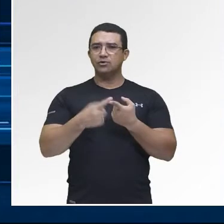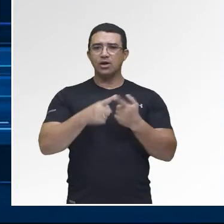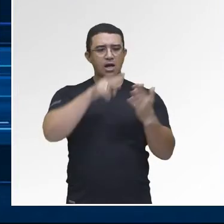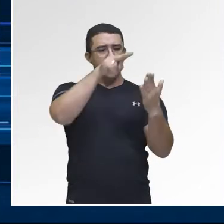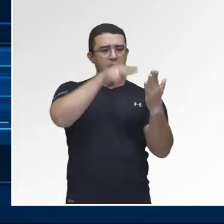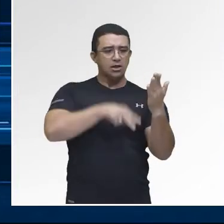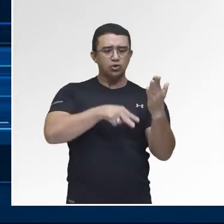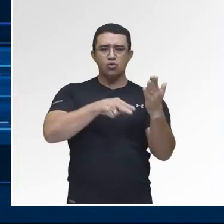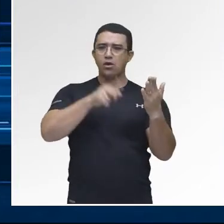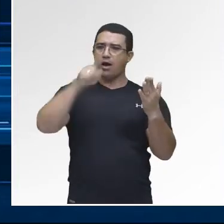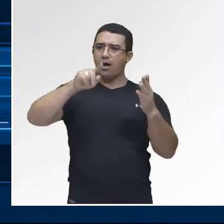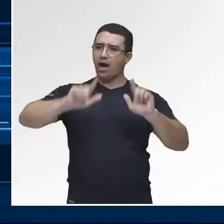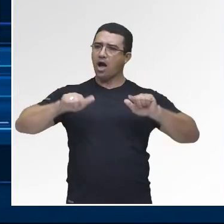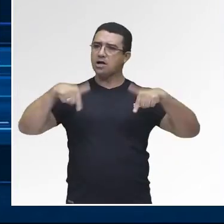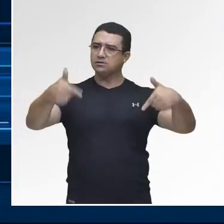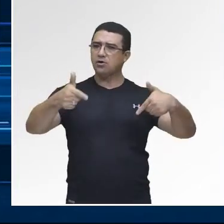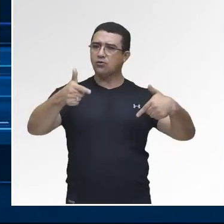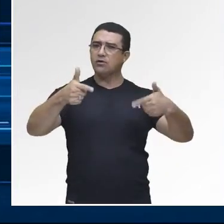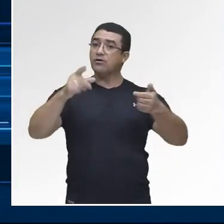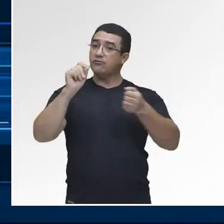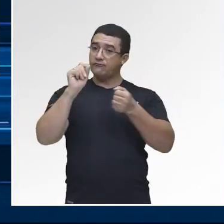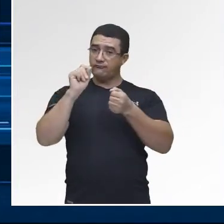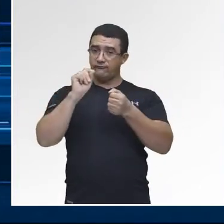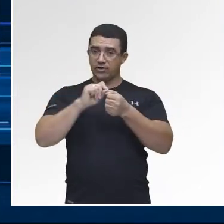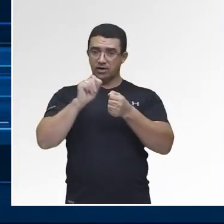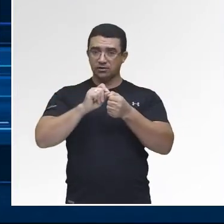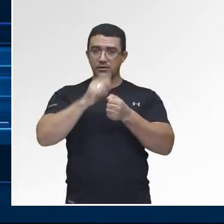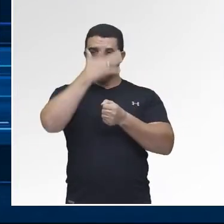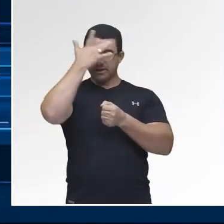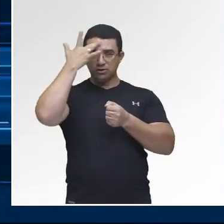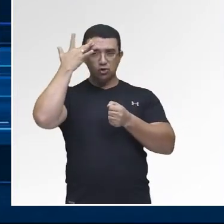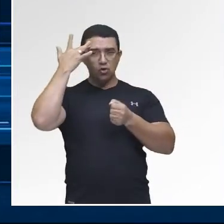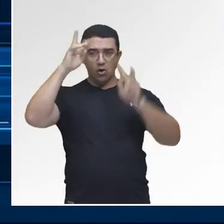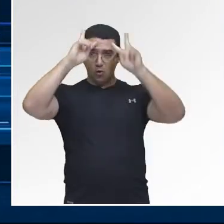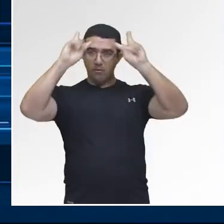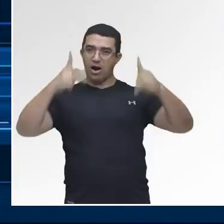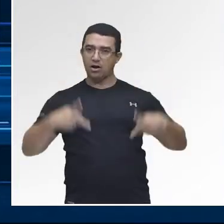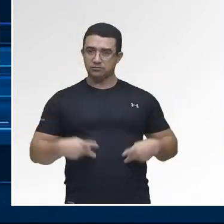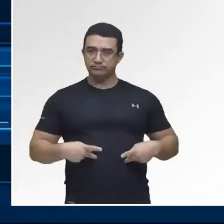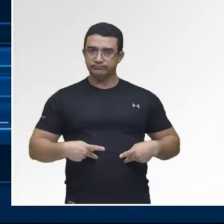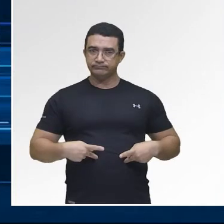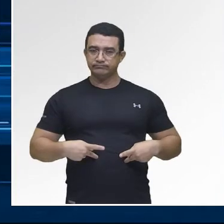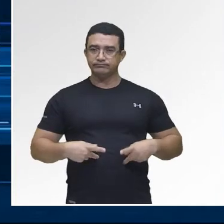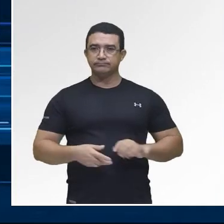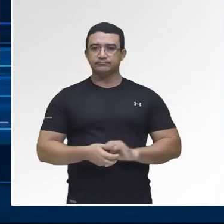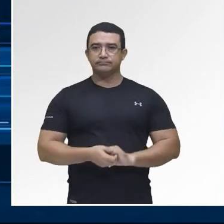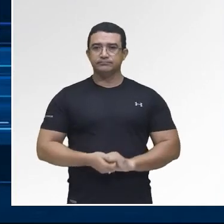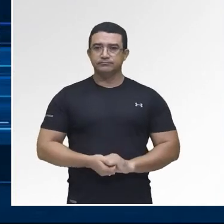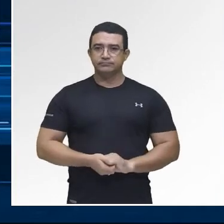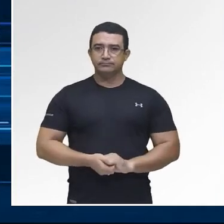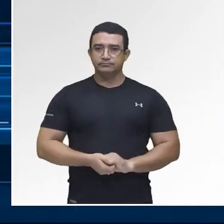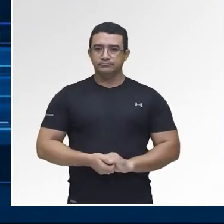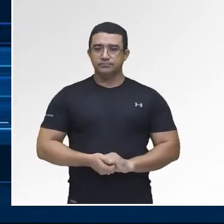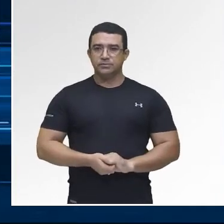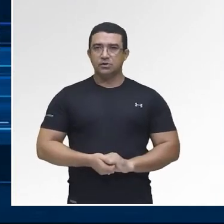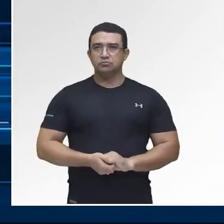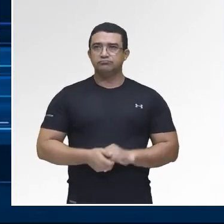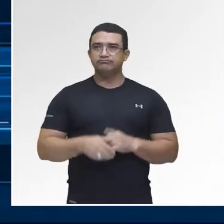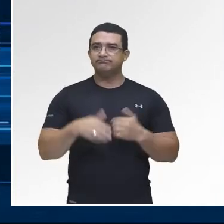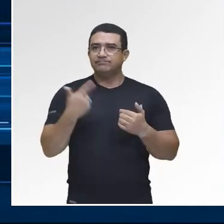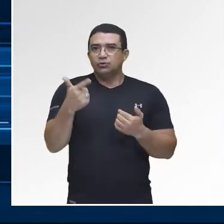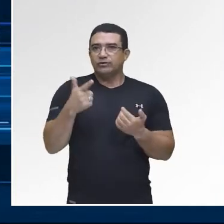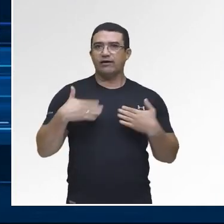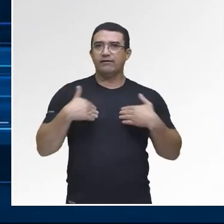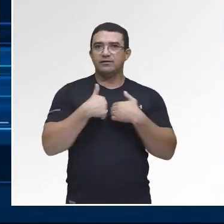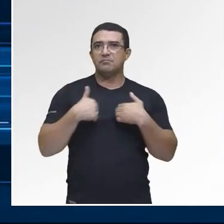uma ação feita por pessoas, né? Por seres humanos, né? Na maioria das vezes. Então, eu não teria um animal,